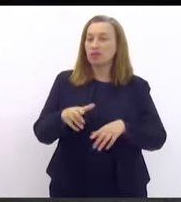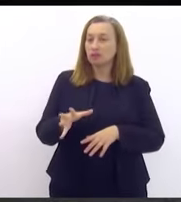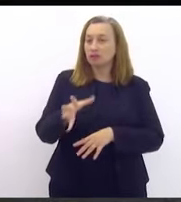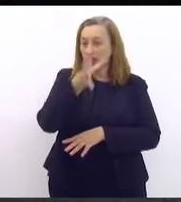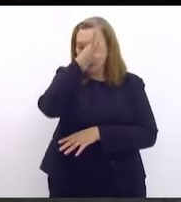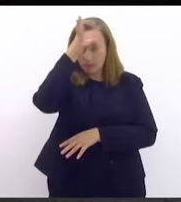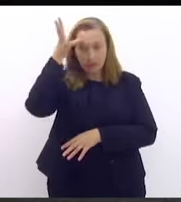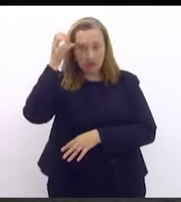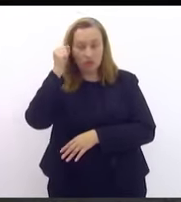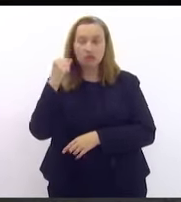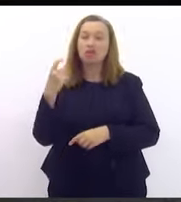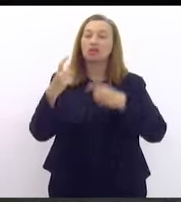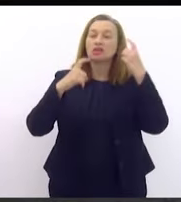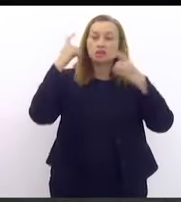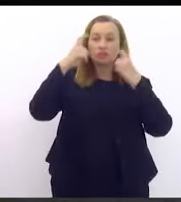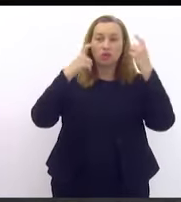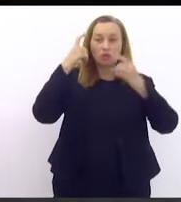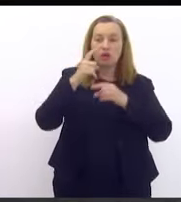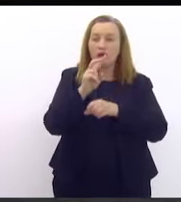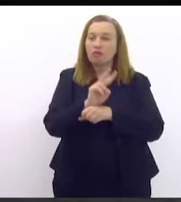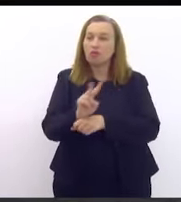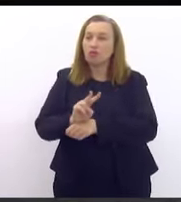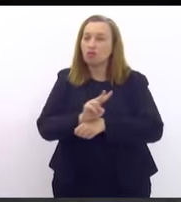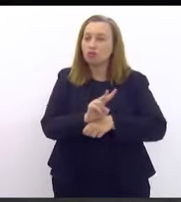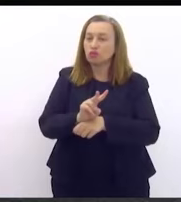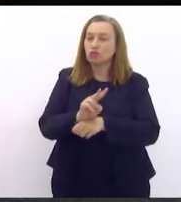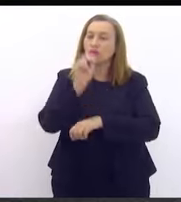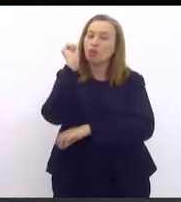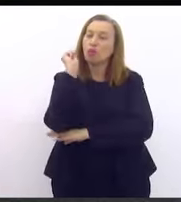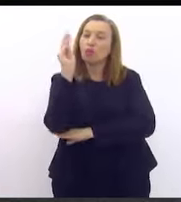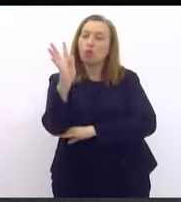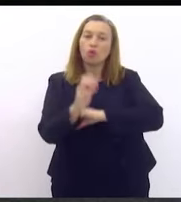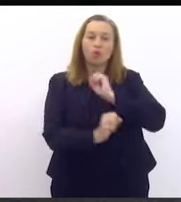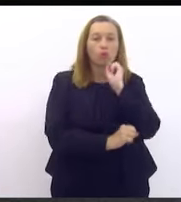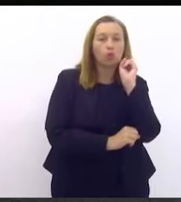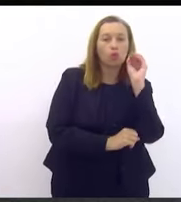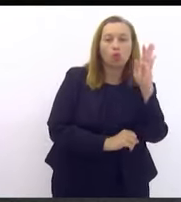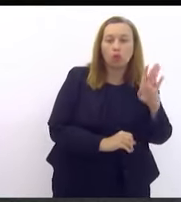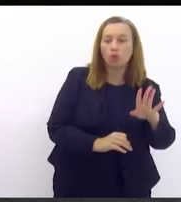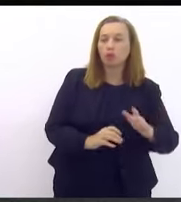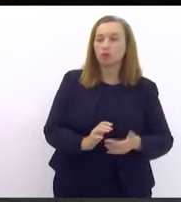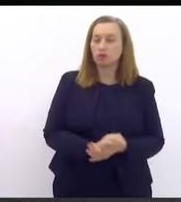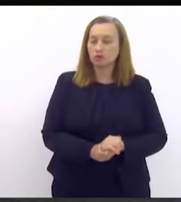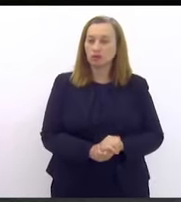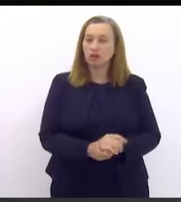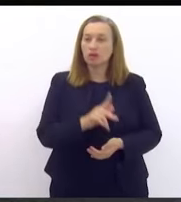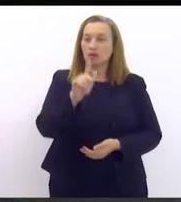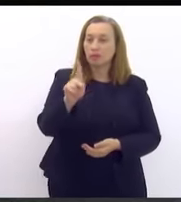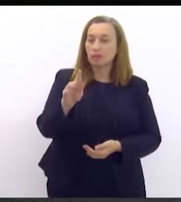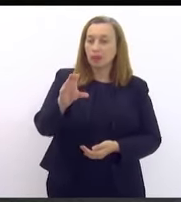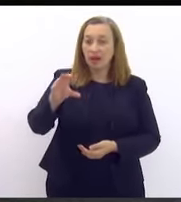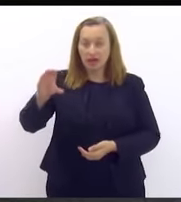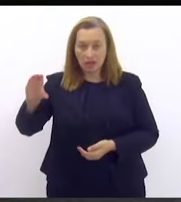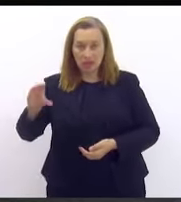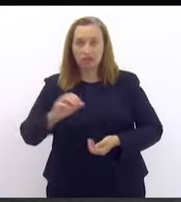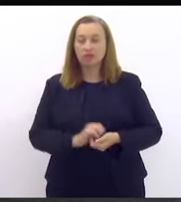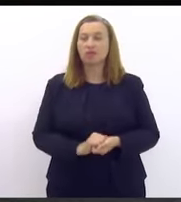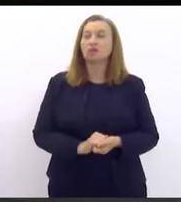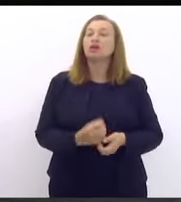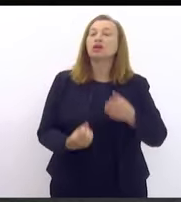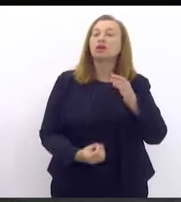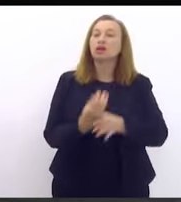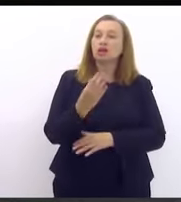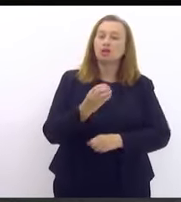preocupava em fazer o zoneamento econômico, ecológico da Amazônia, os pactos setoriais, criamos o